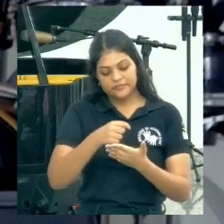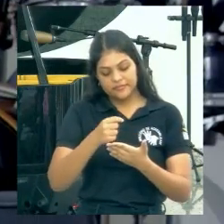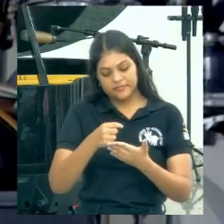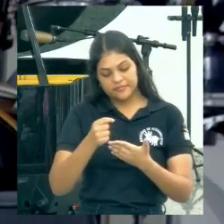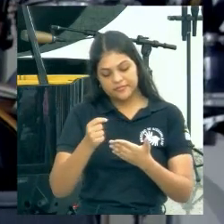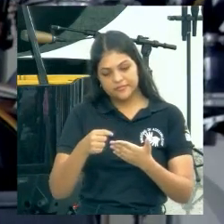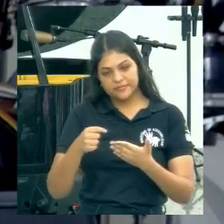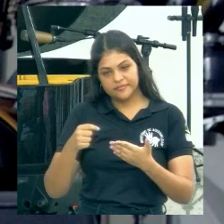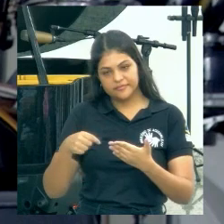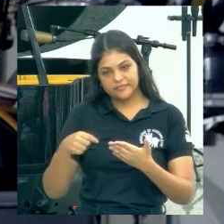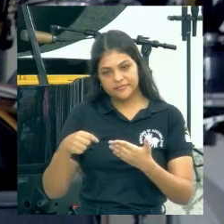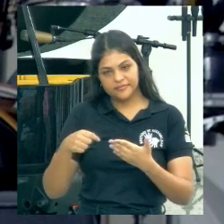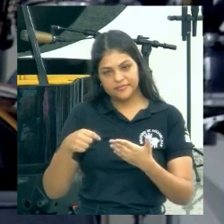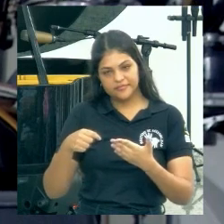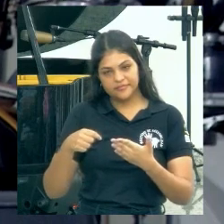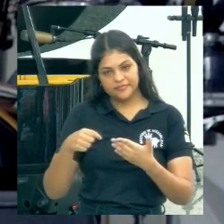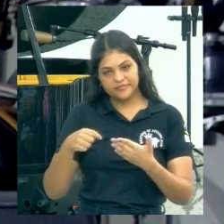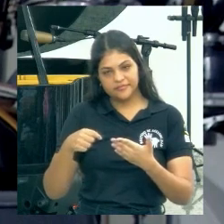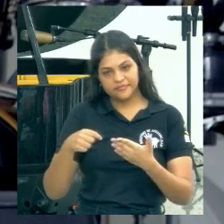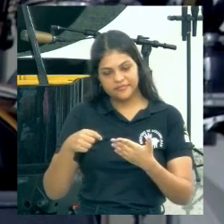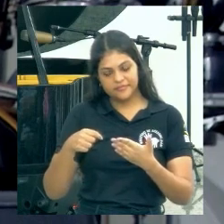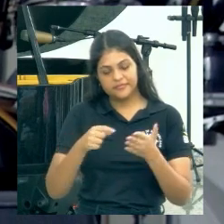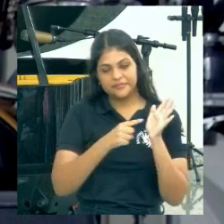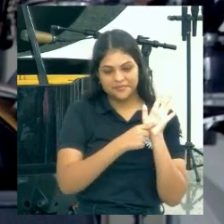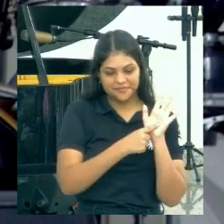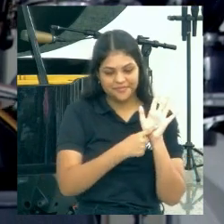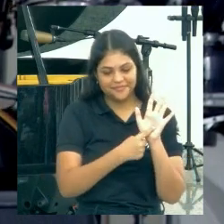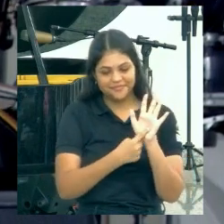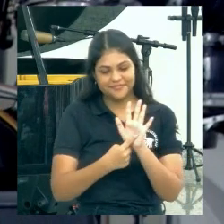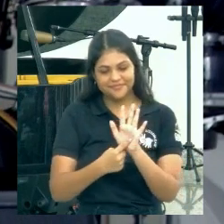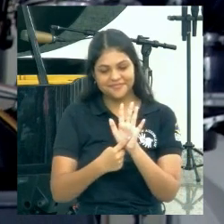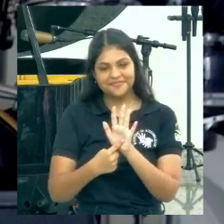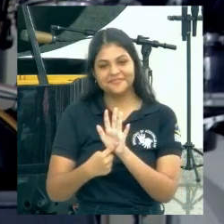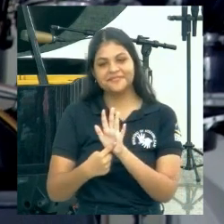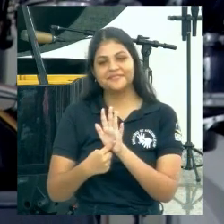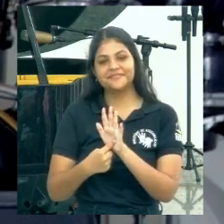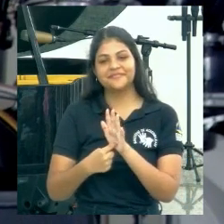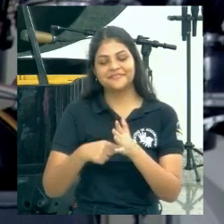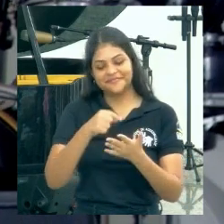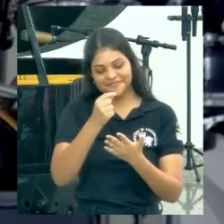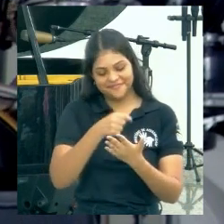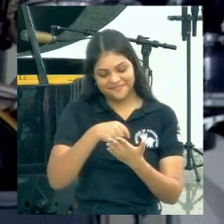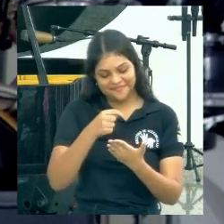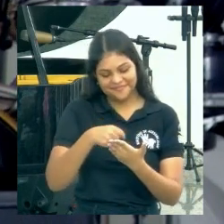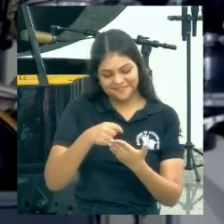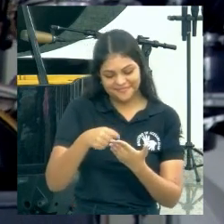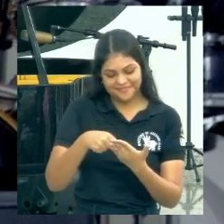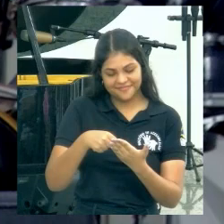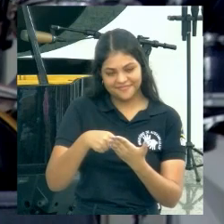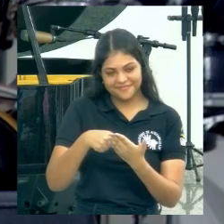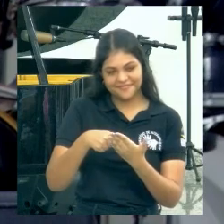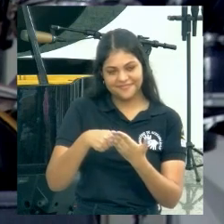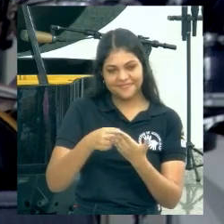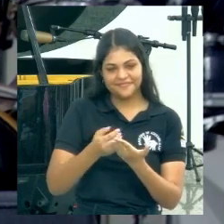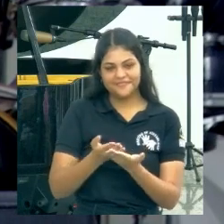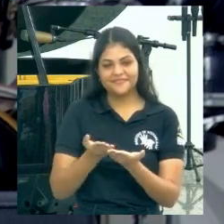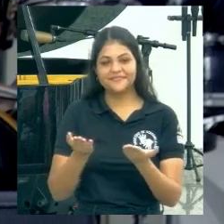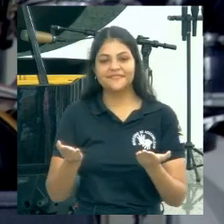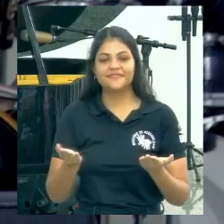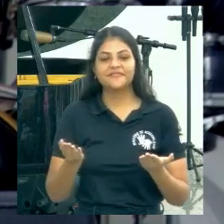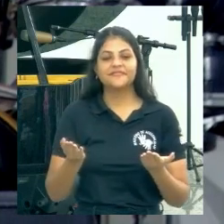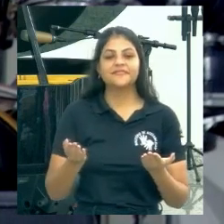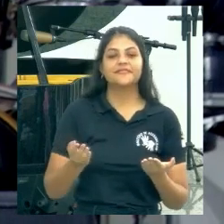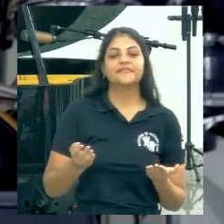texto sagrado, carta de apresentação, carta de crédito, não sei quem é que está participando de